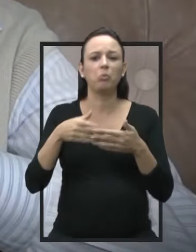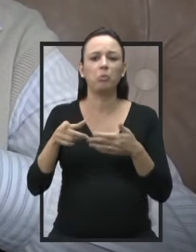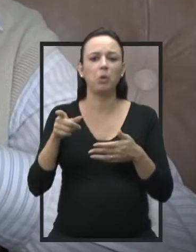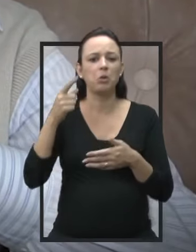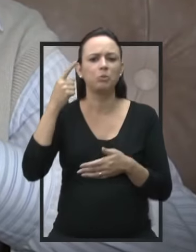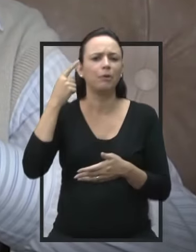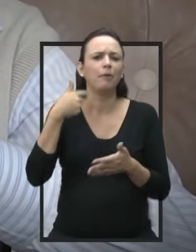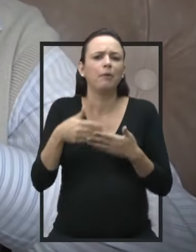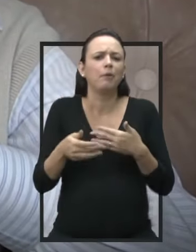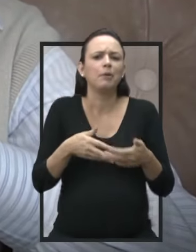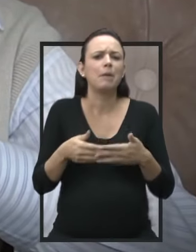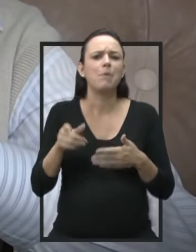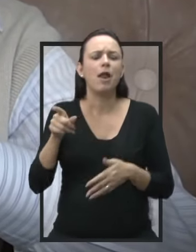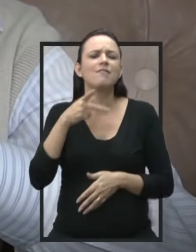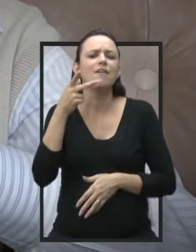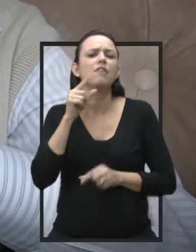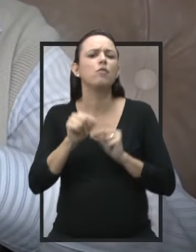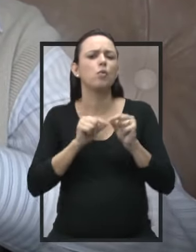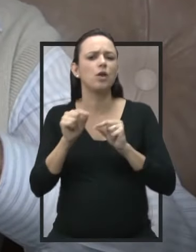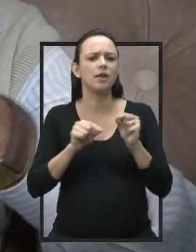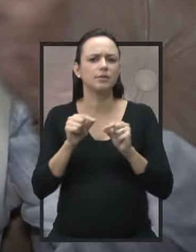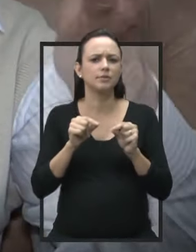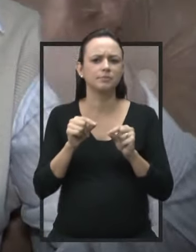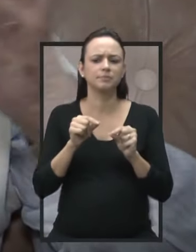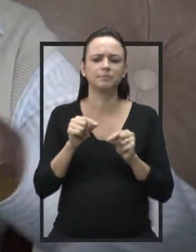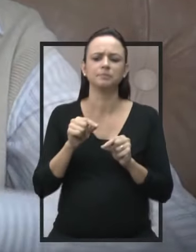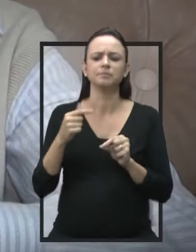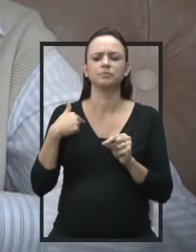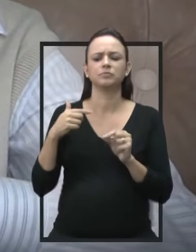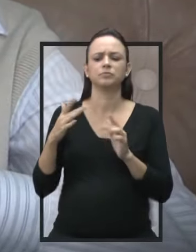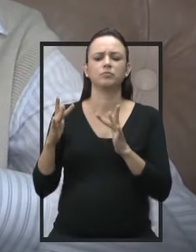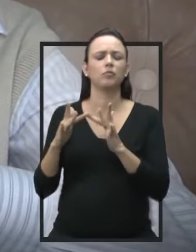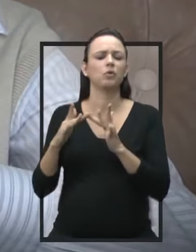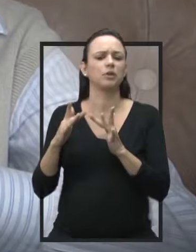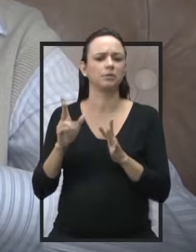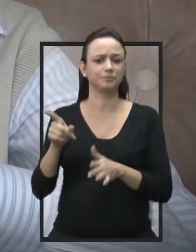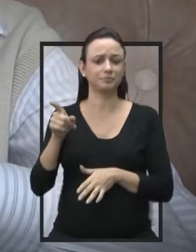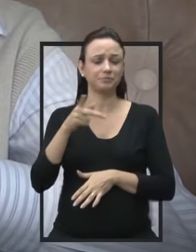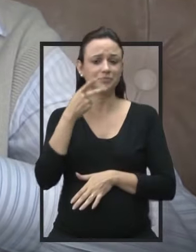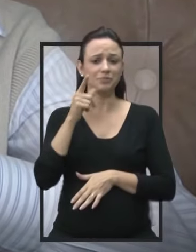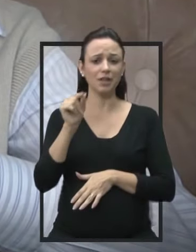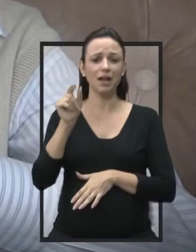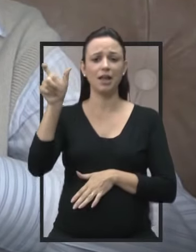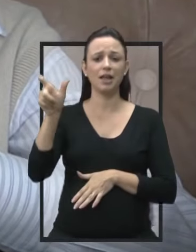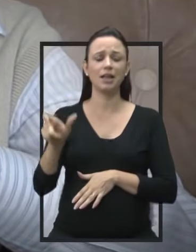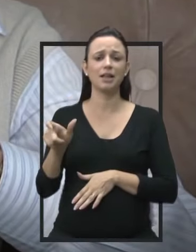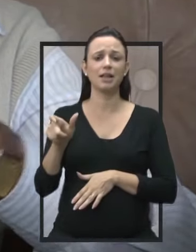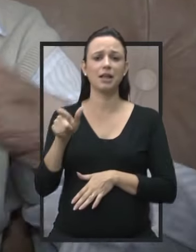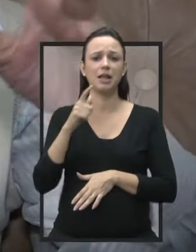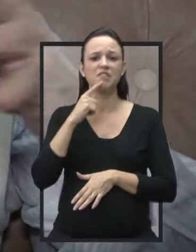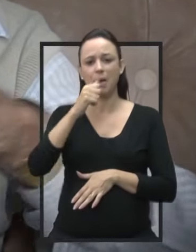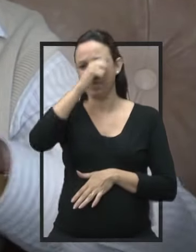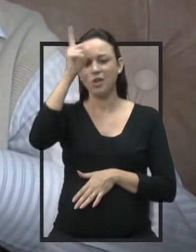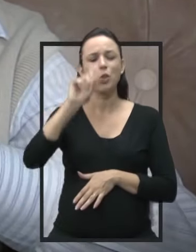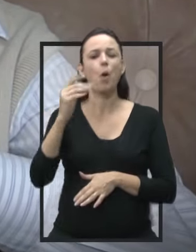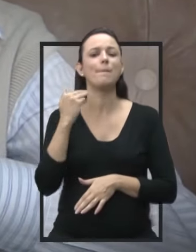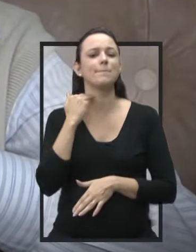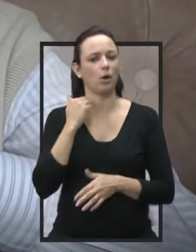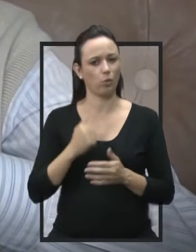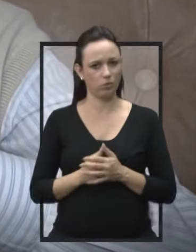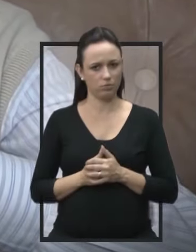Eu lembro que falavam, né? Porque eu não tinha esse contato com ele, mas falavam que ele dizia que a prefeitura não é